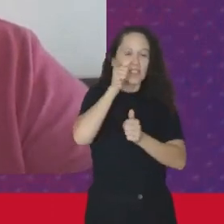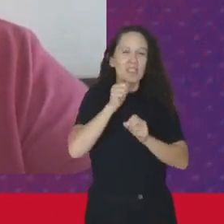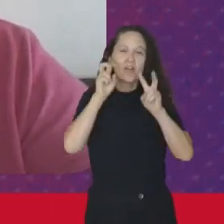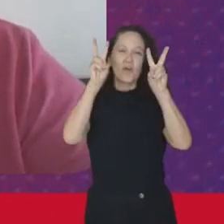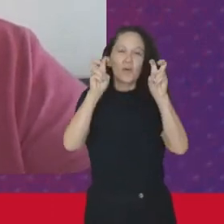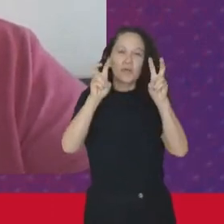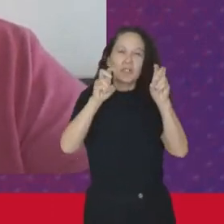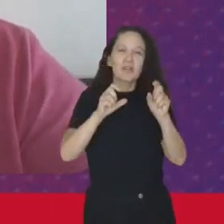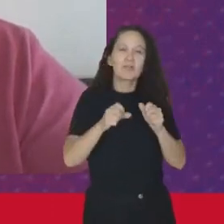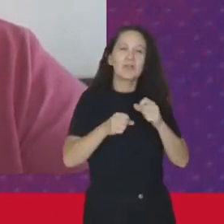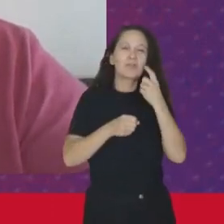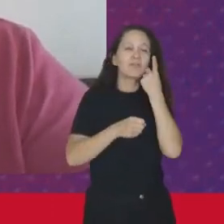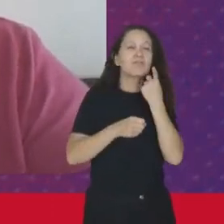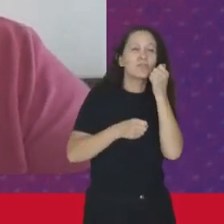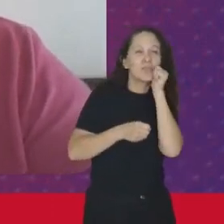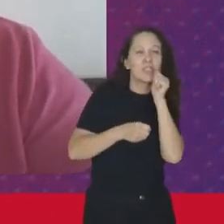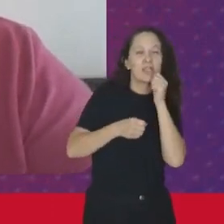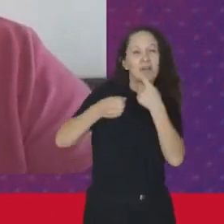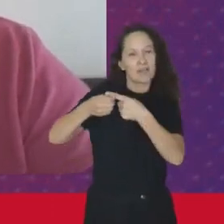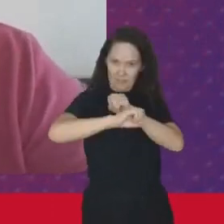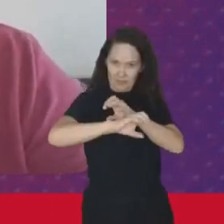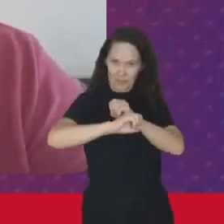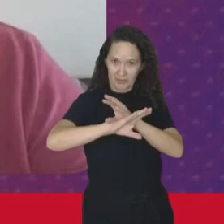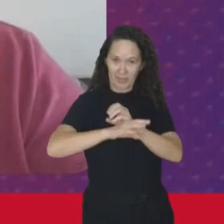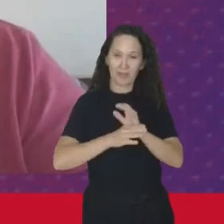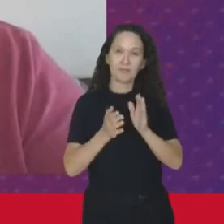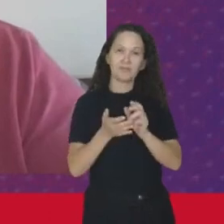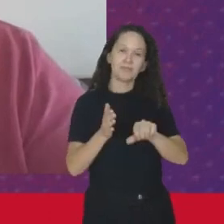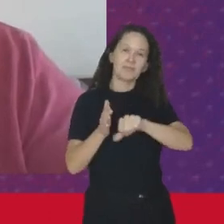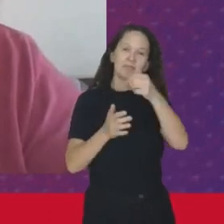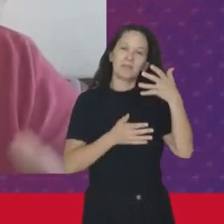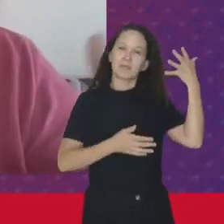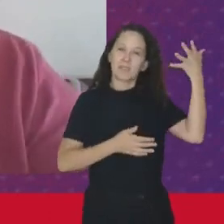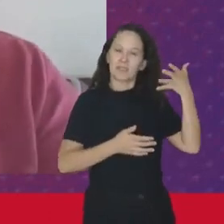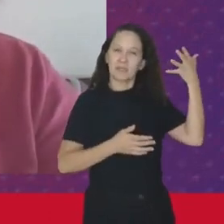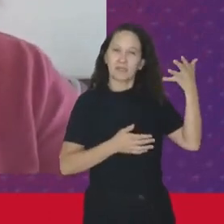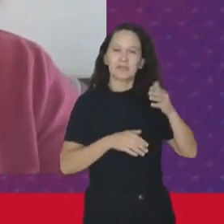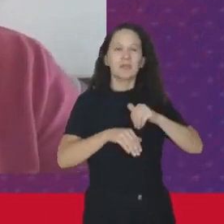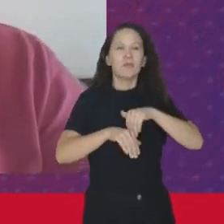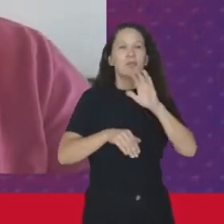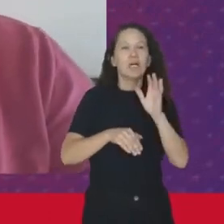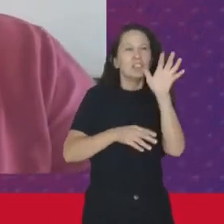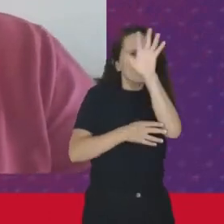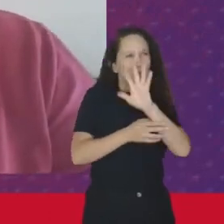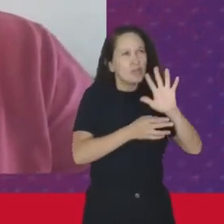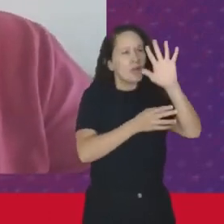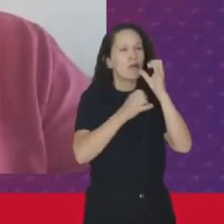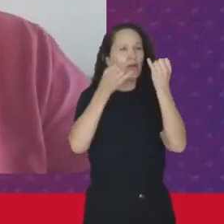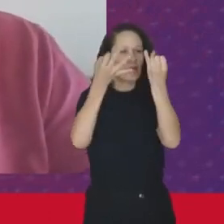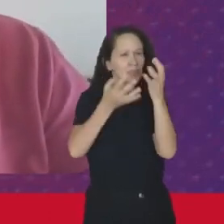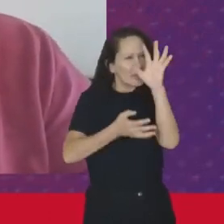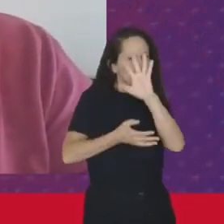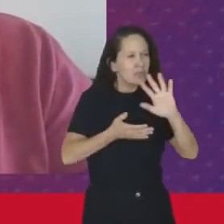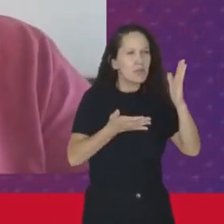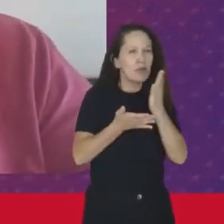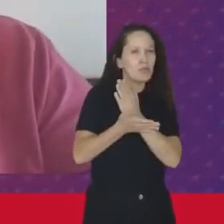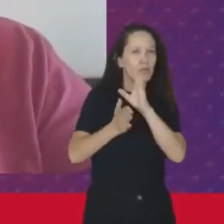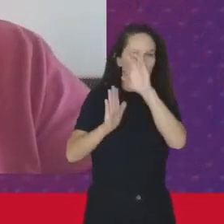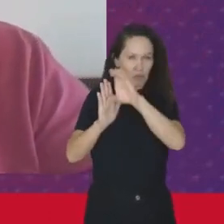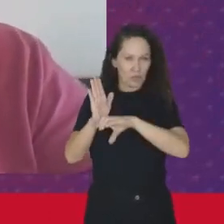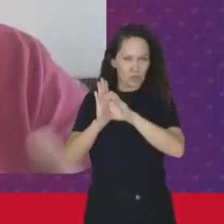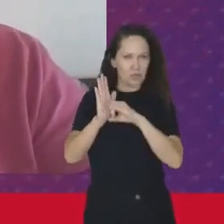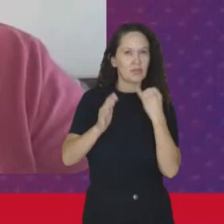Mulheres e Cidades, que é um tema que ela fazendo mais um quadro geral de alguns